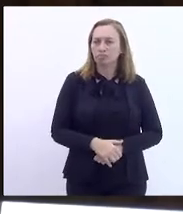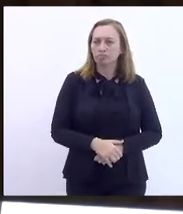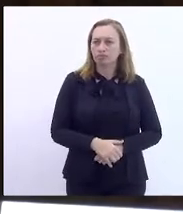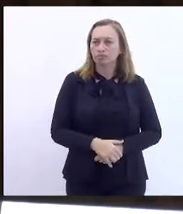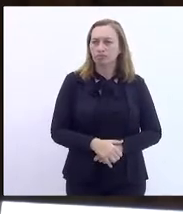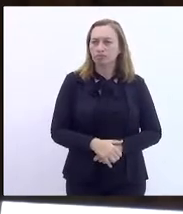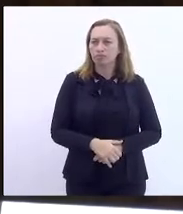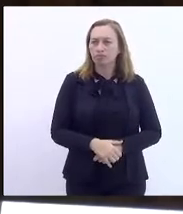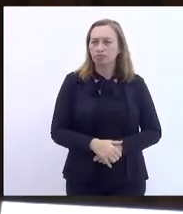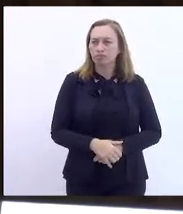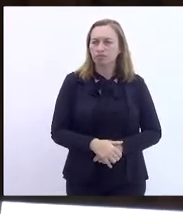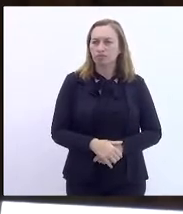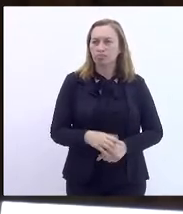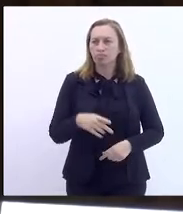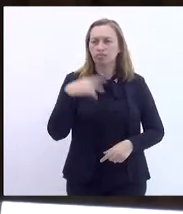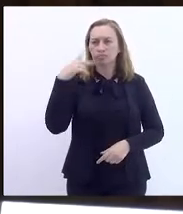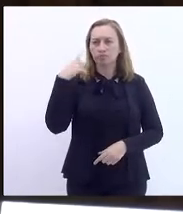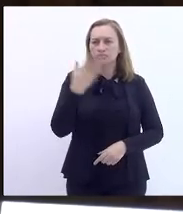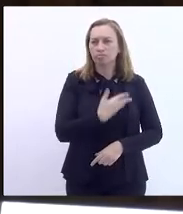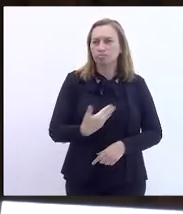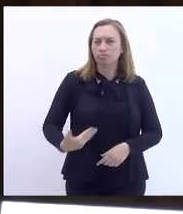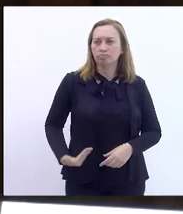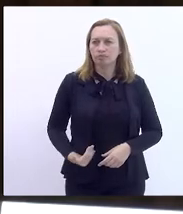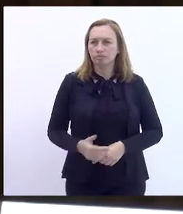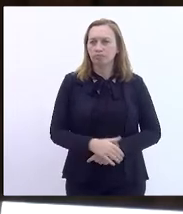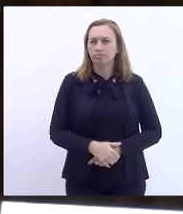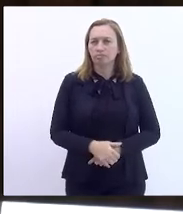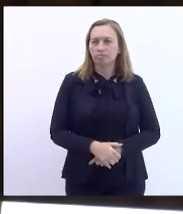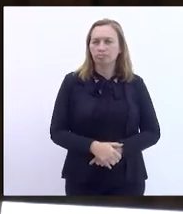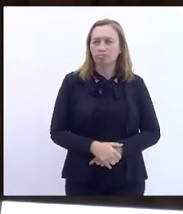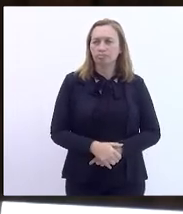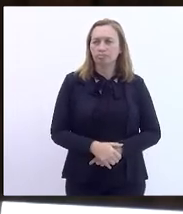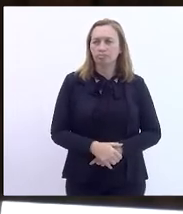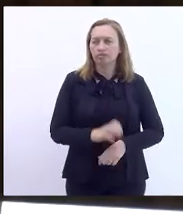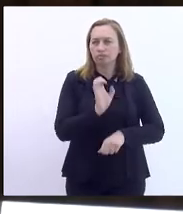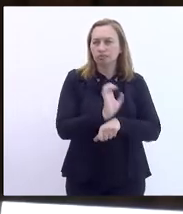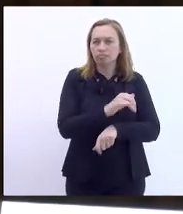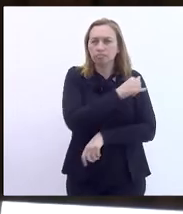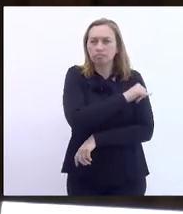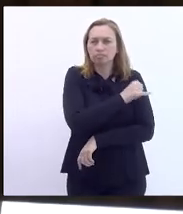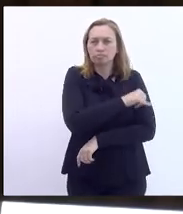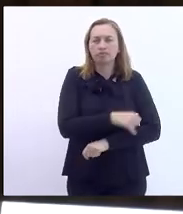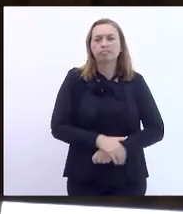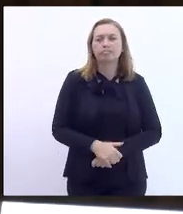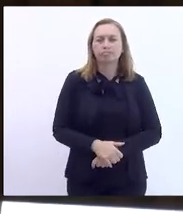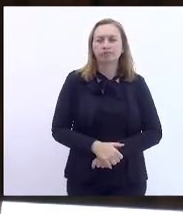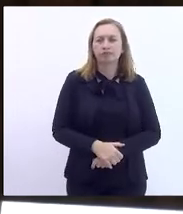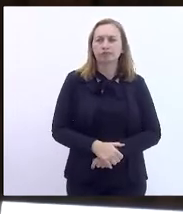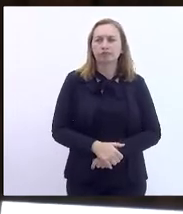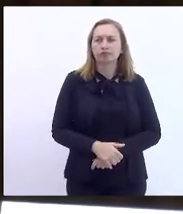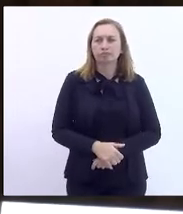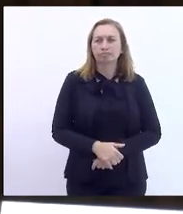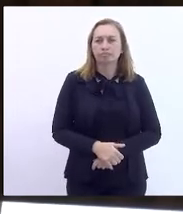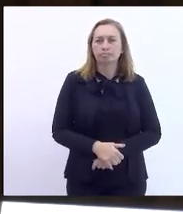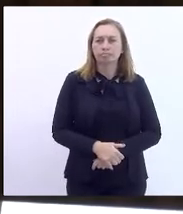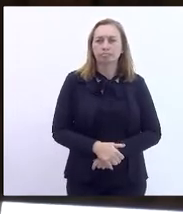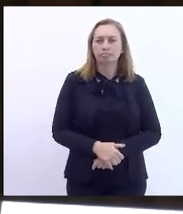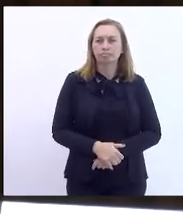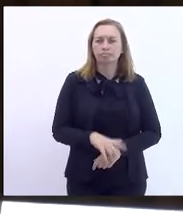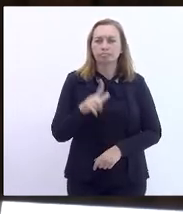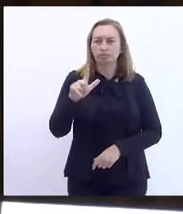efetuar políticas públicas tem colocado no estado do Rio de Janeiro como